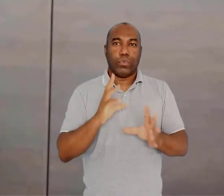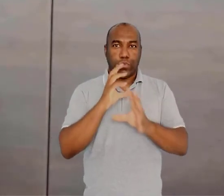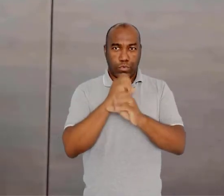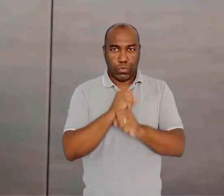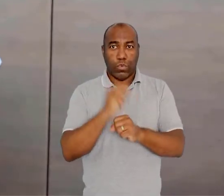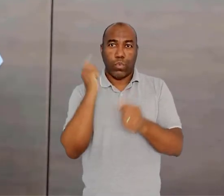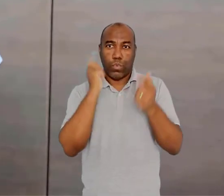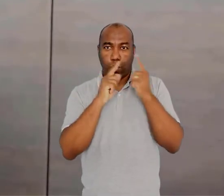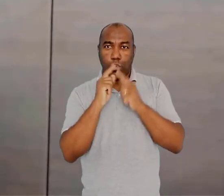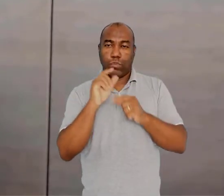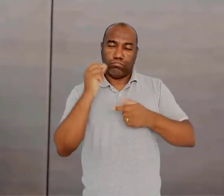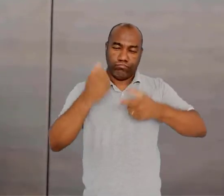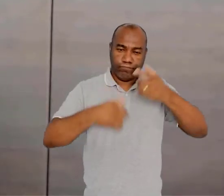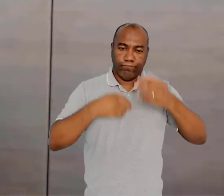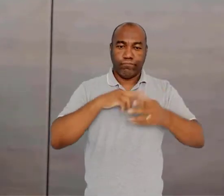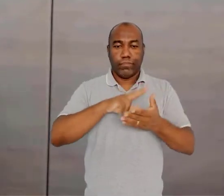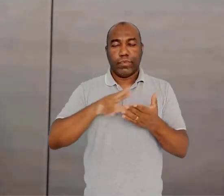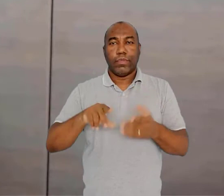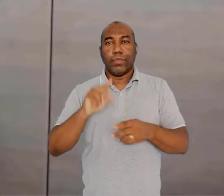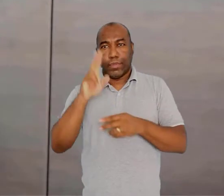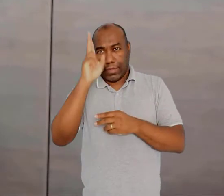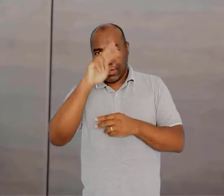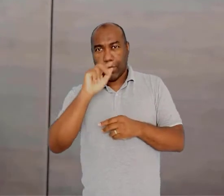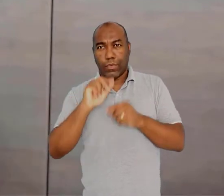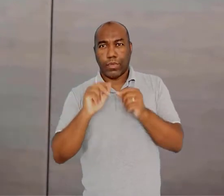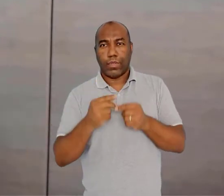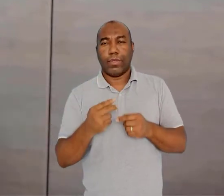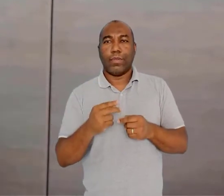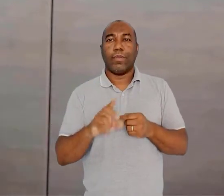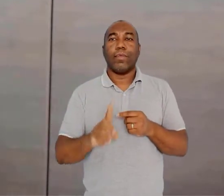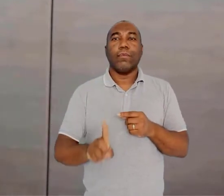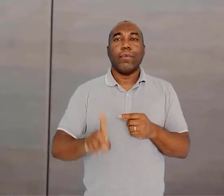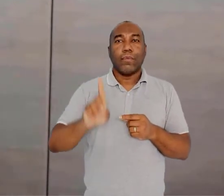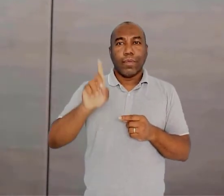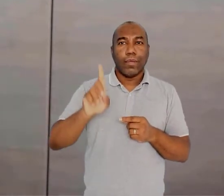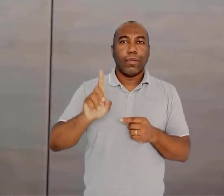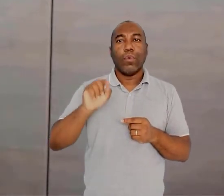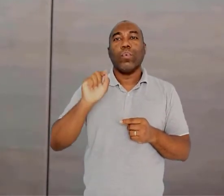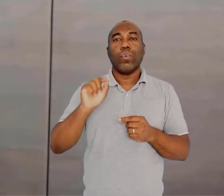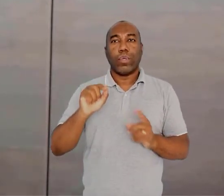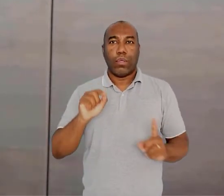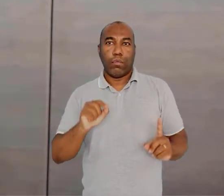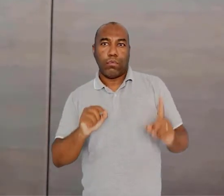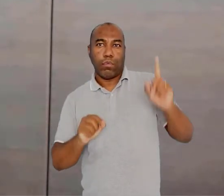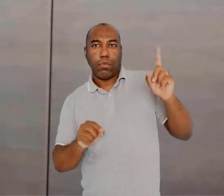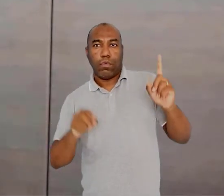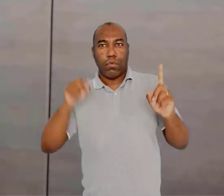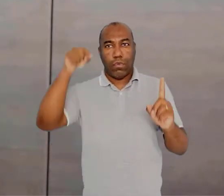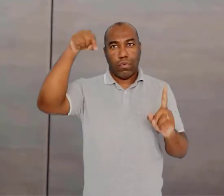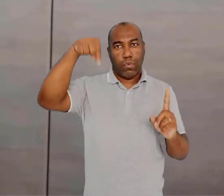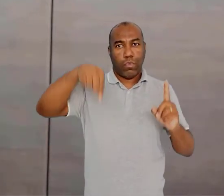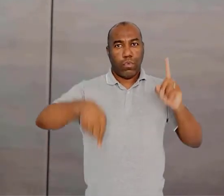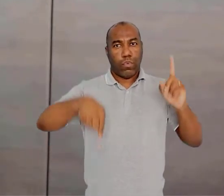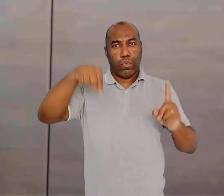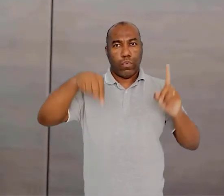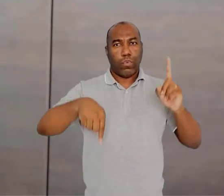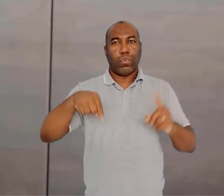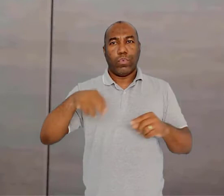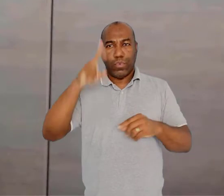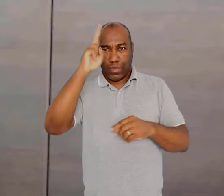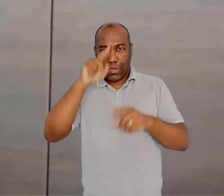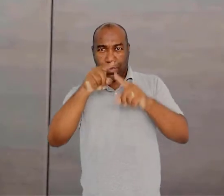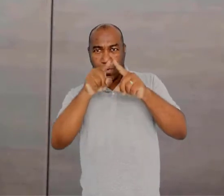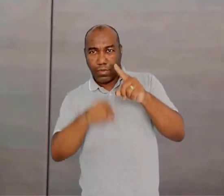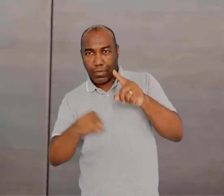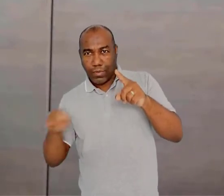valores de ΔH. Lembrando que ΔH é entalpia, calor. Então, eu consigo prever o quanto de energia que essa reação química